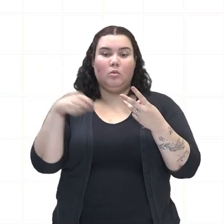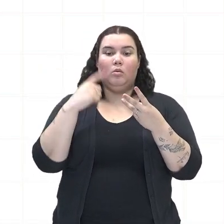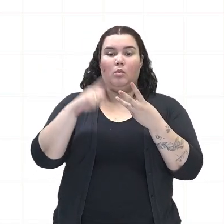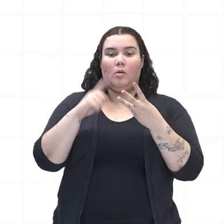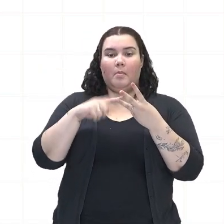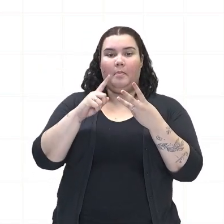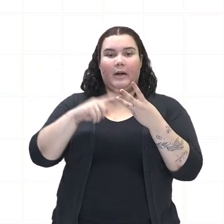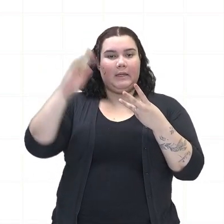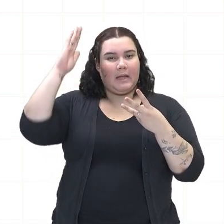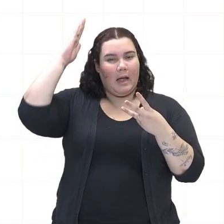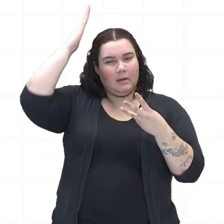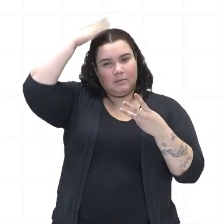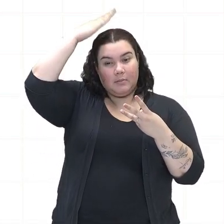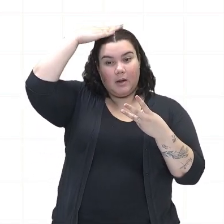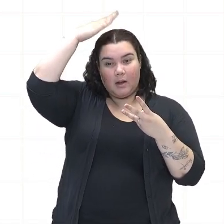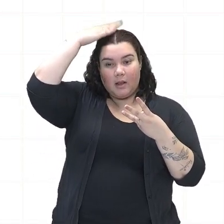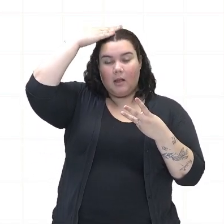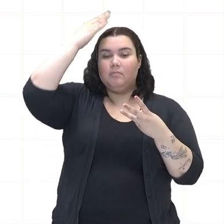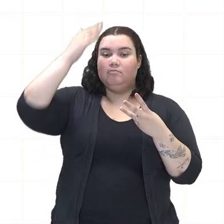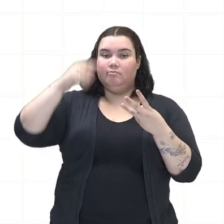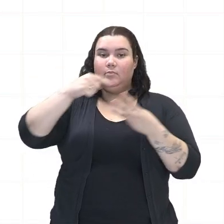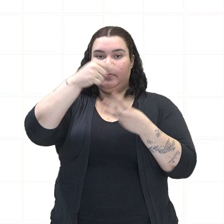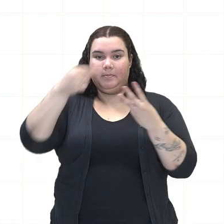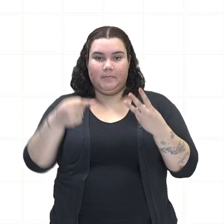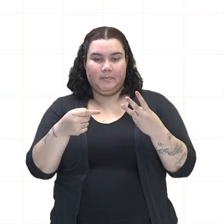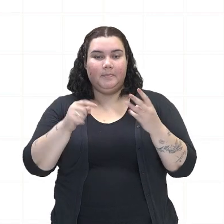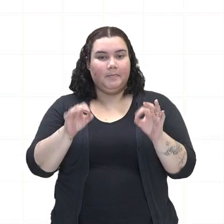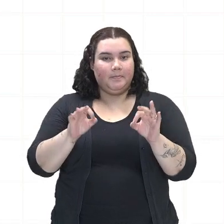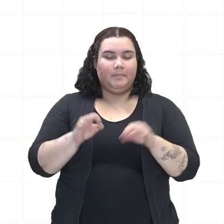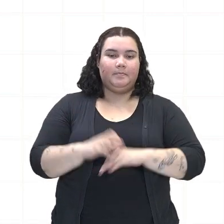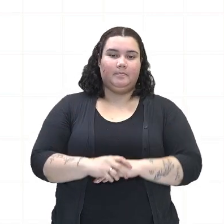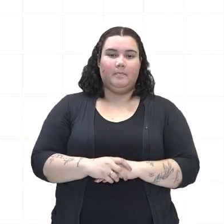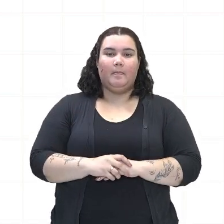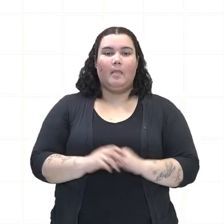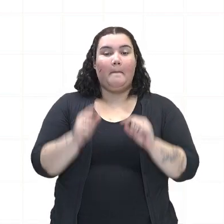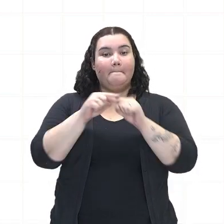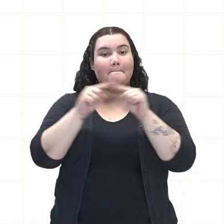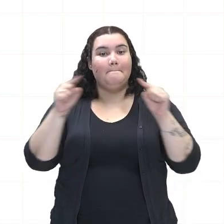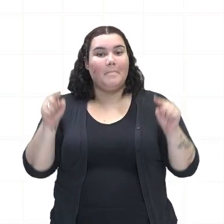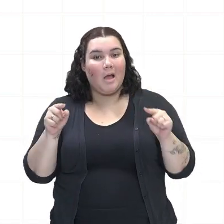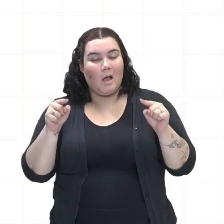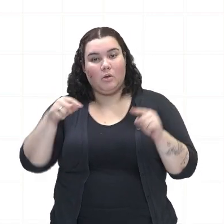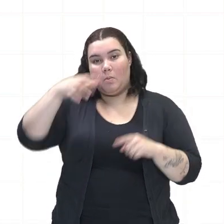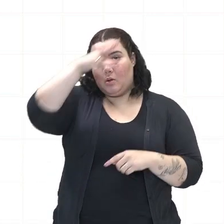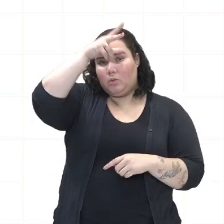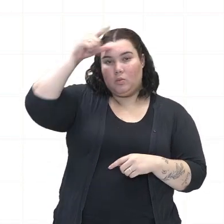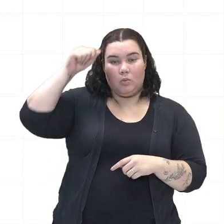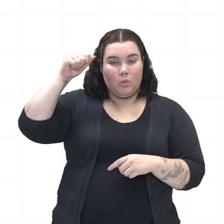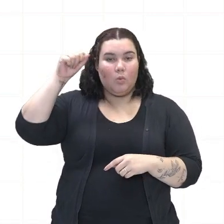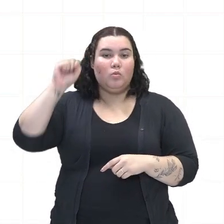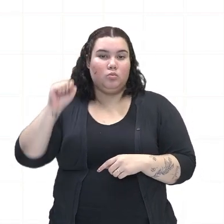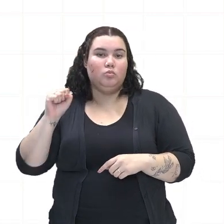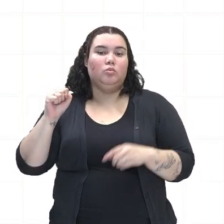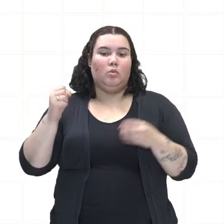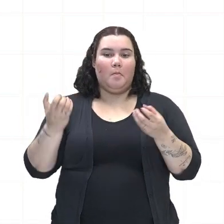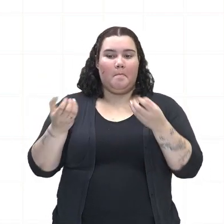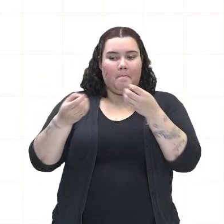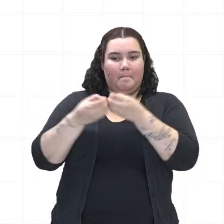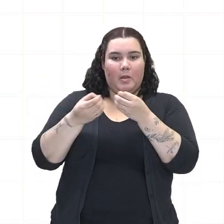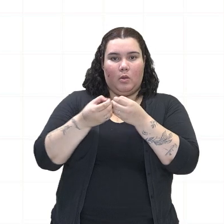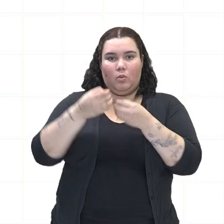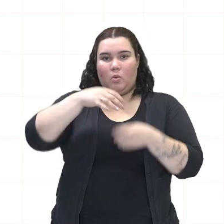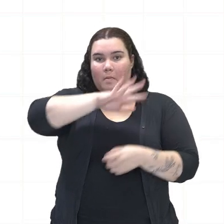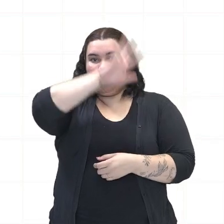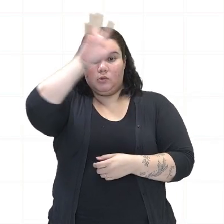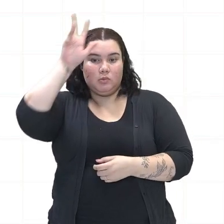os outros ali juntos formam 48%. Mas o Mato Grosso, o estado do Mato Grosso, que é vizinho inclusive aqui do